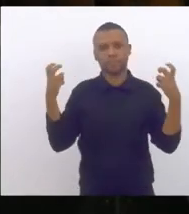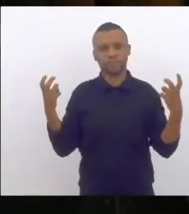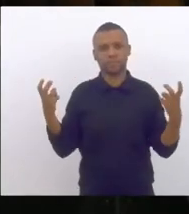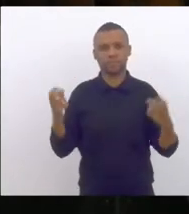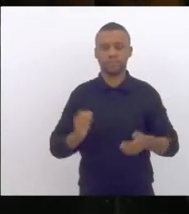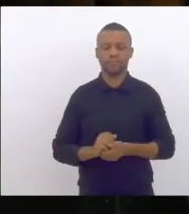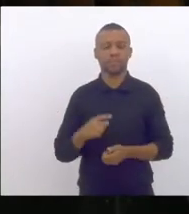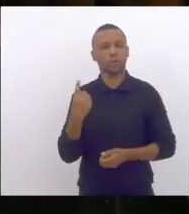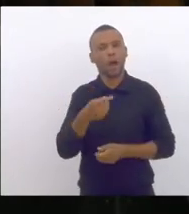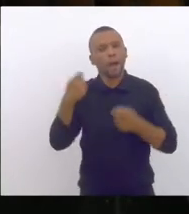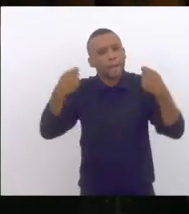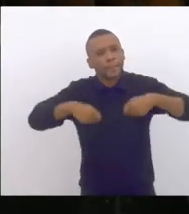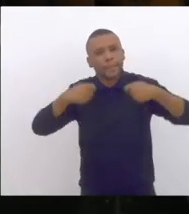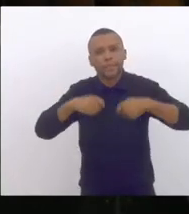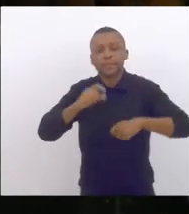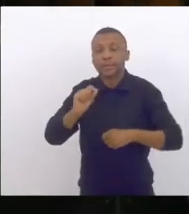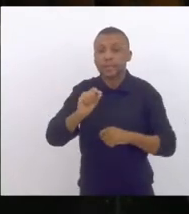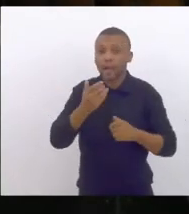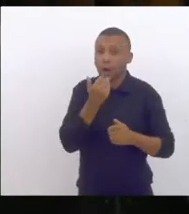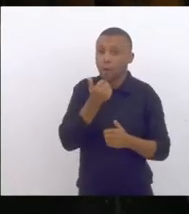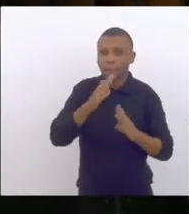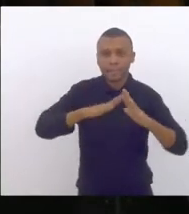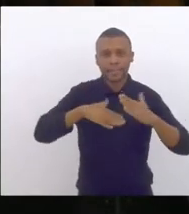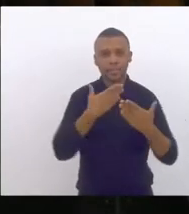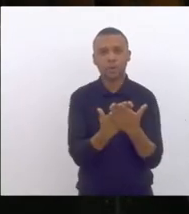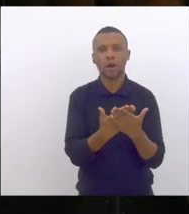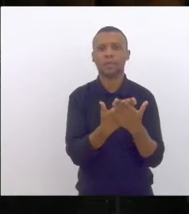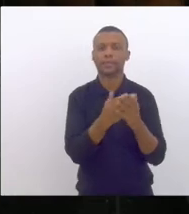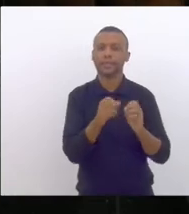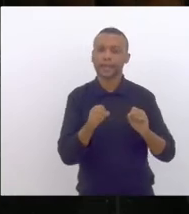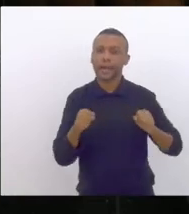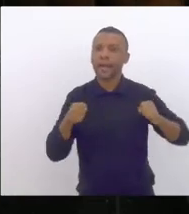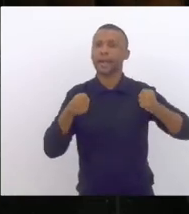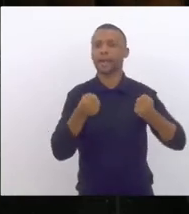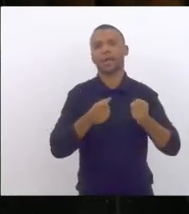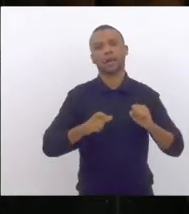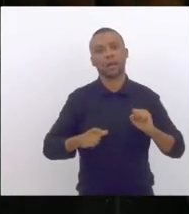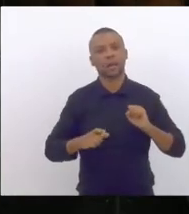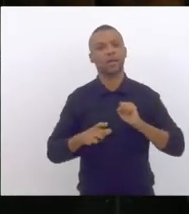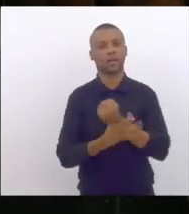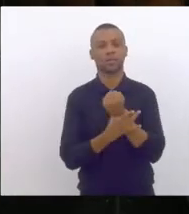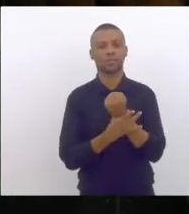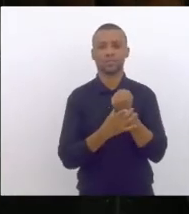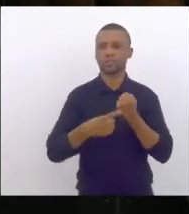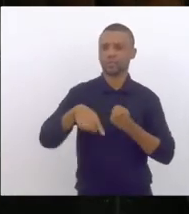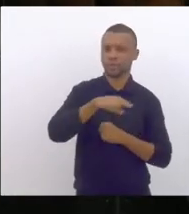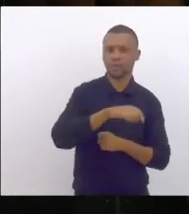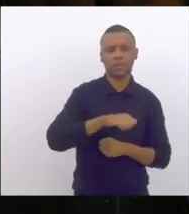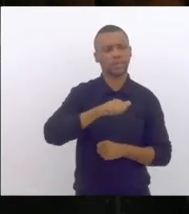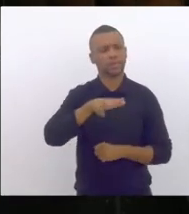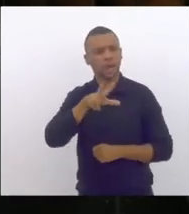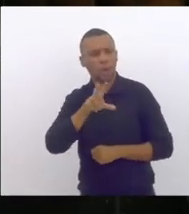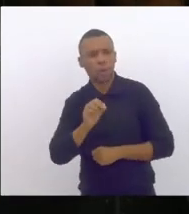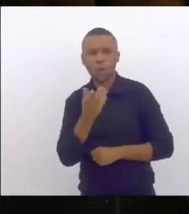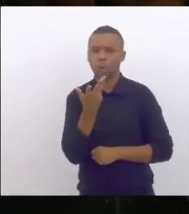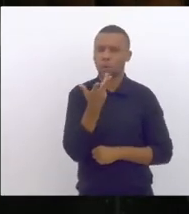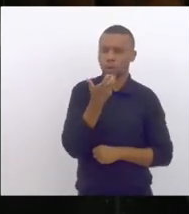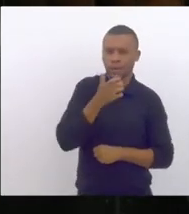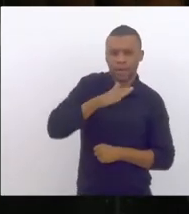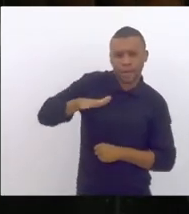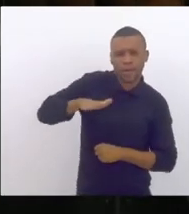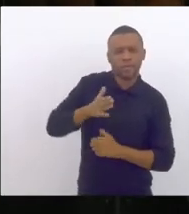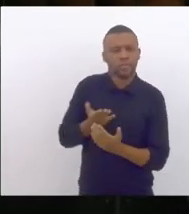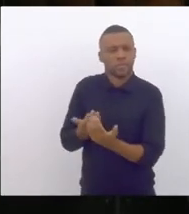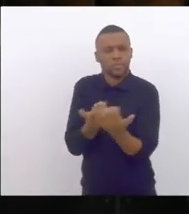fazer com que a comida na escola seja garantia para nossa criançada a nossa juventude